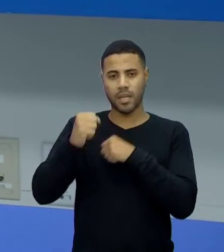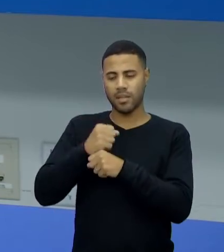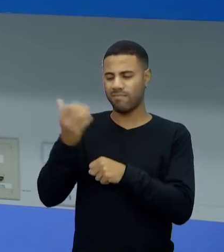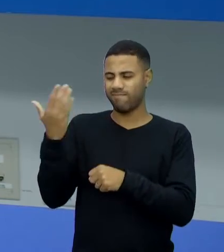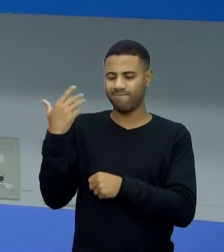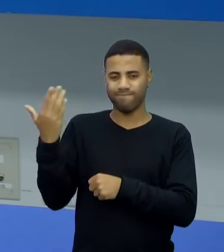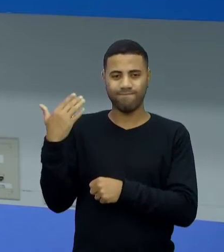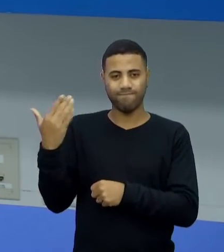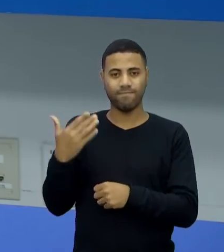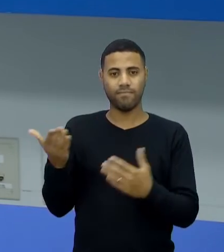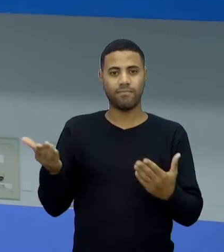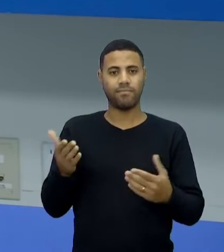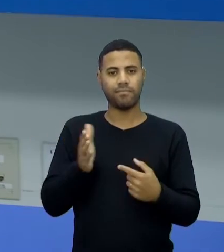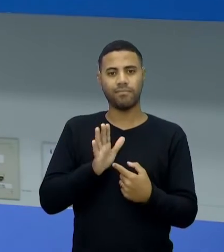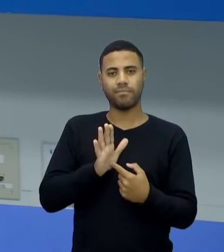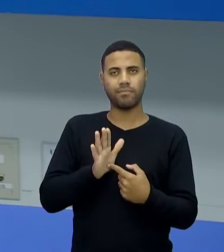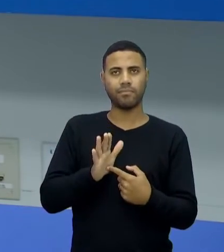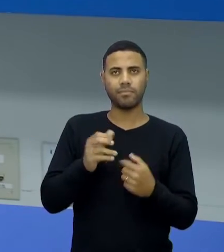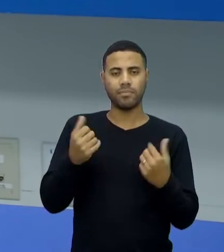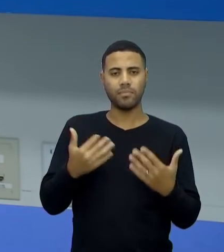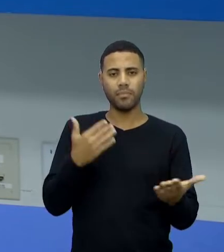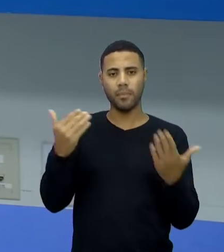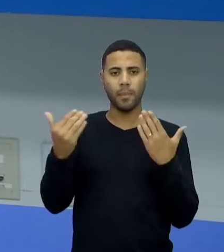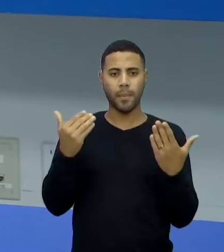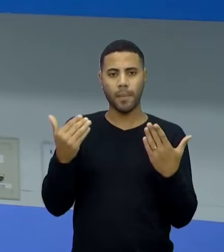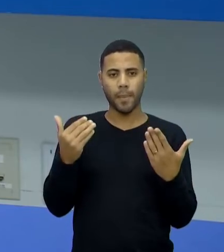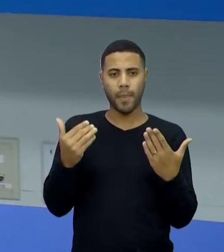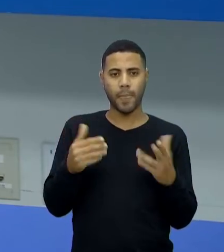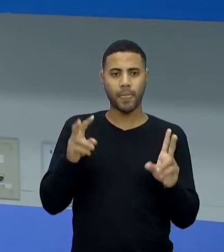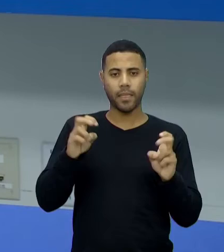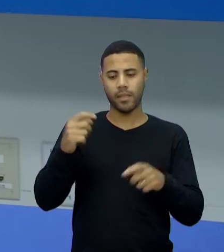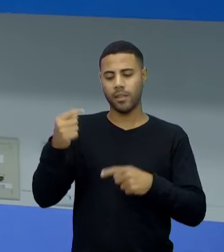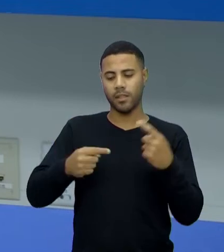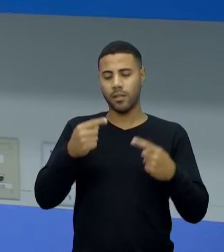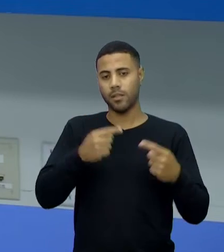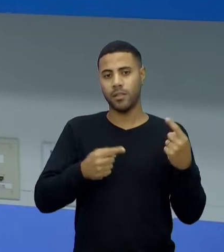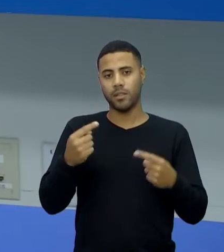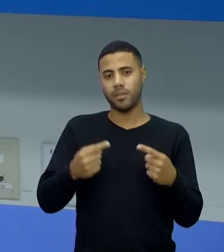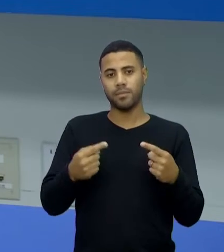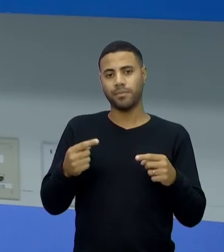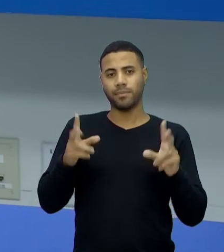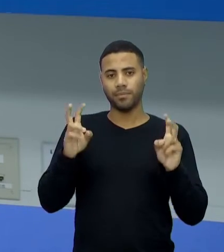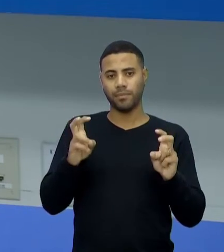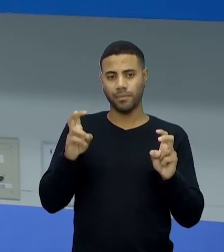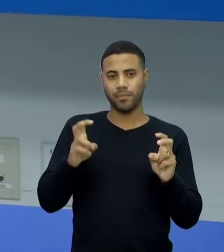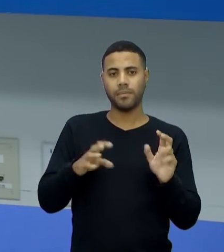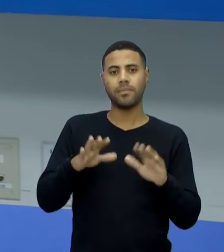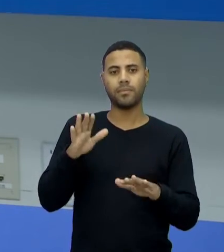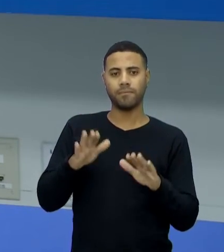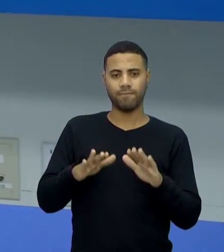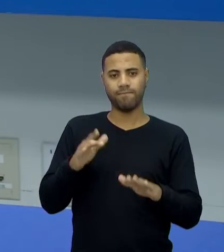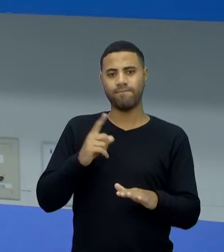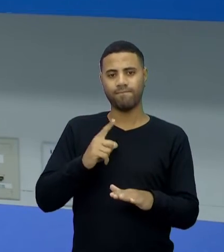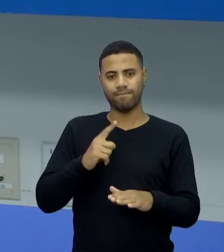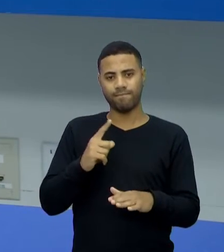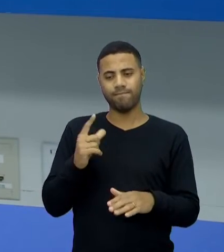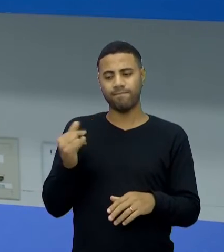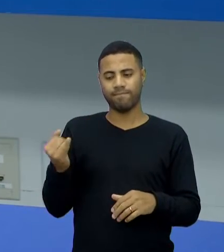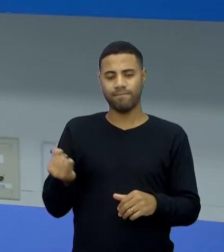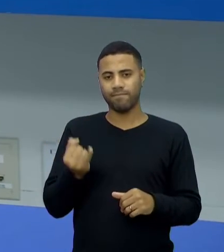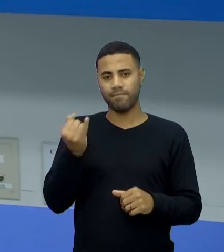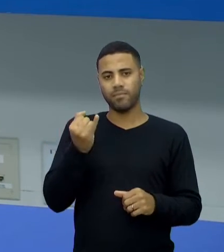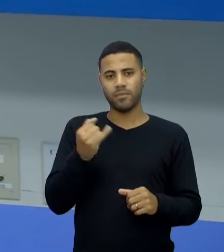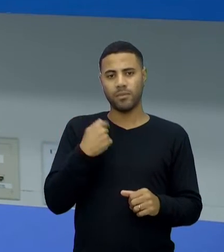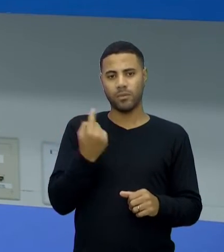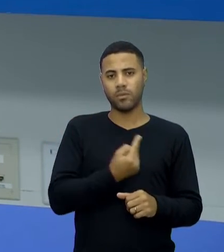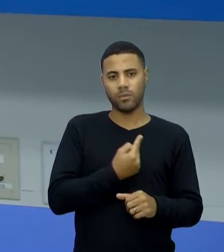quando a gente se depara pessoal só retomando com determinados discursos questões é muito mas muito fundamental que a